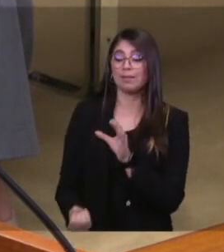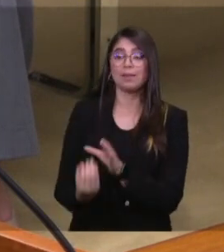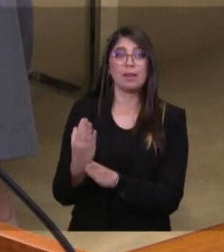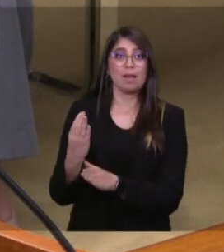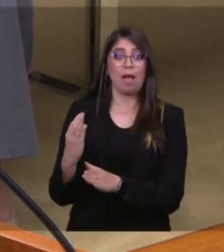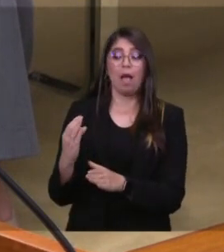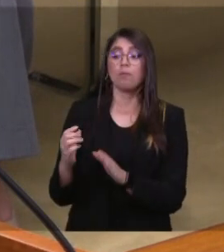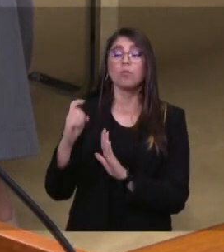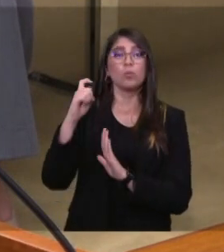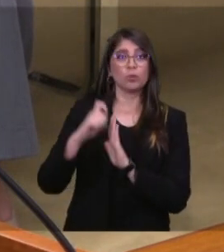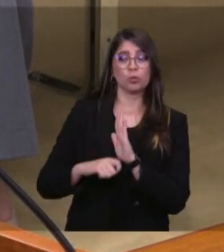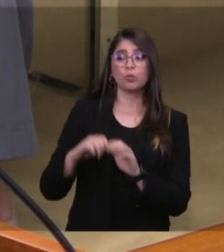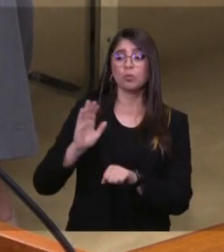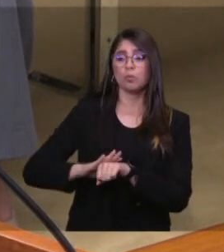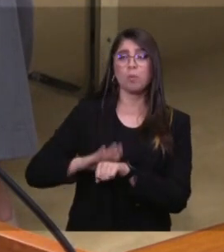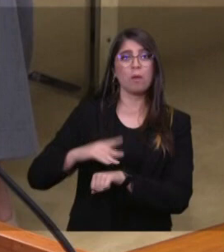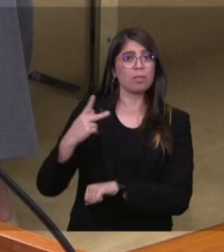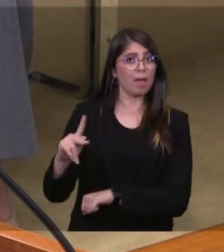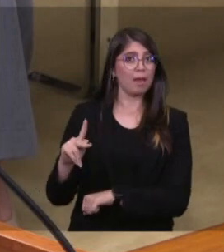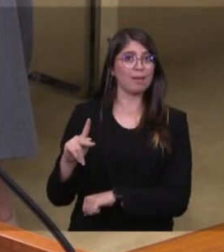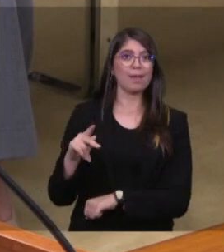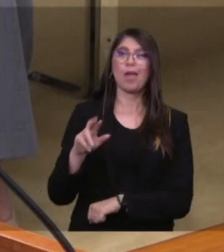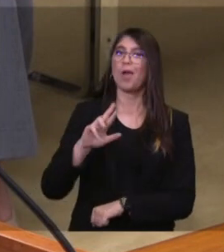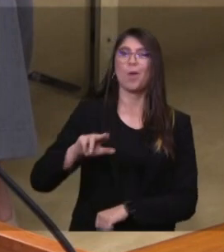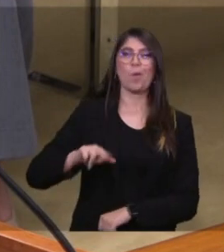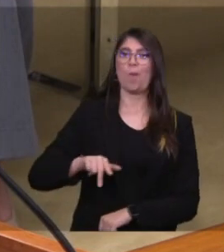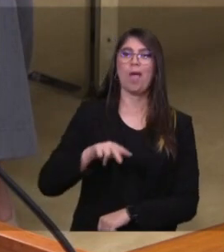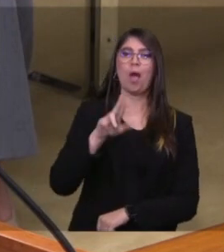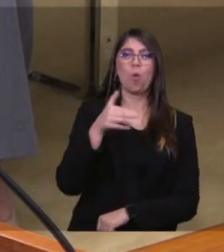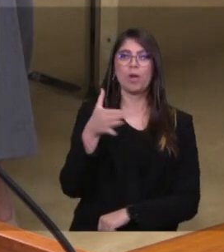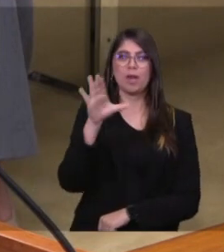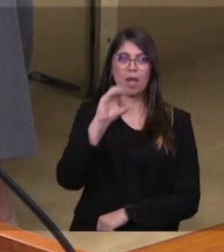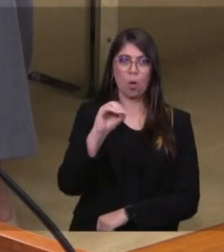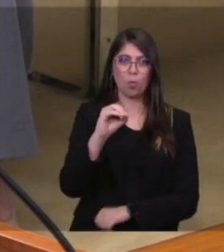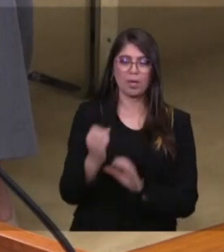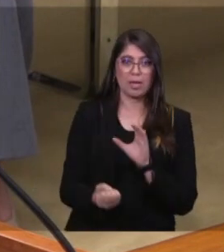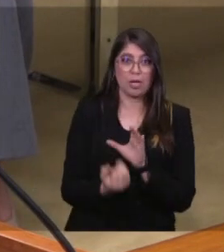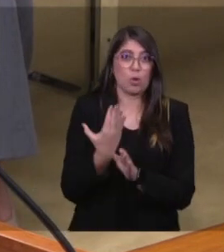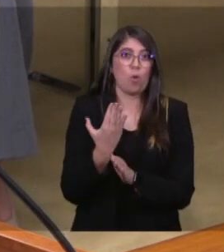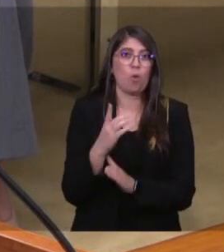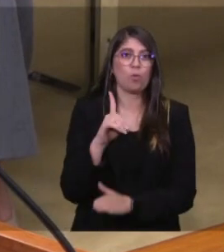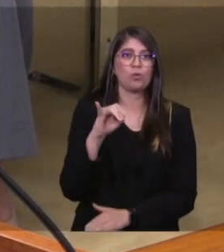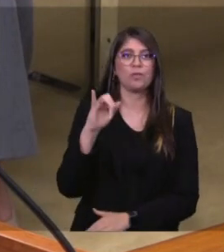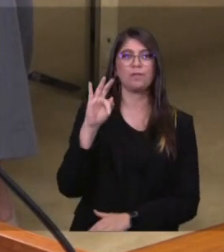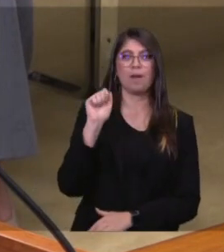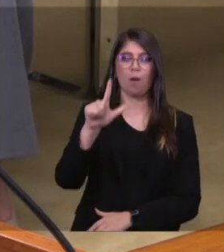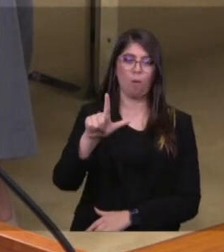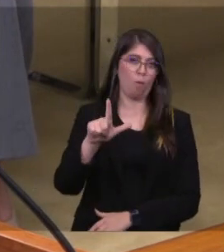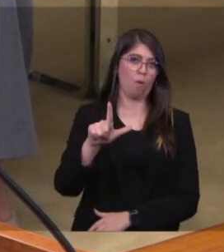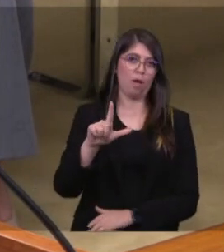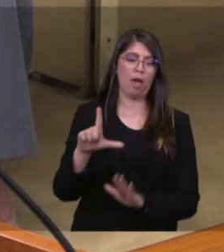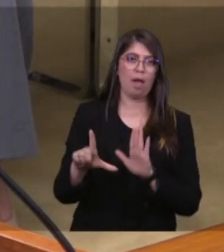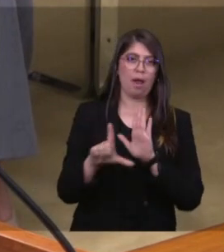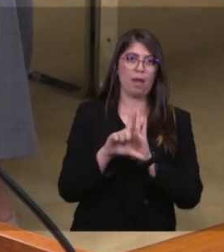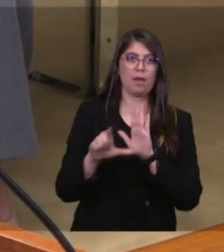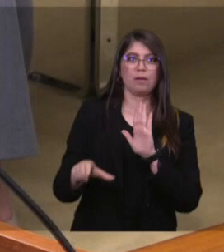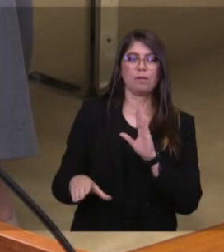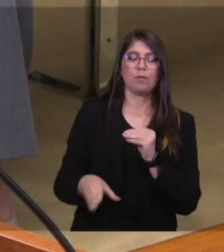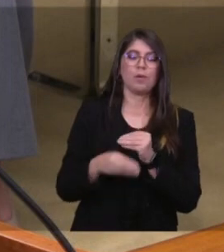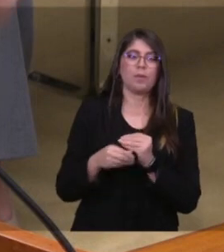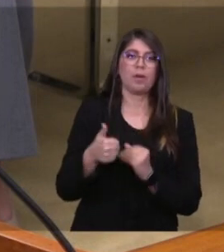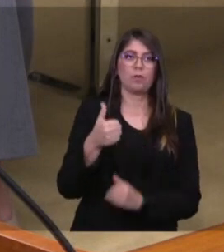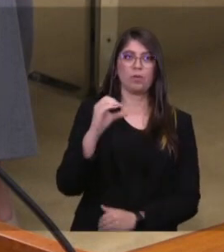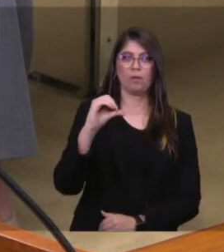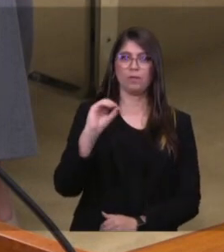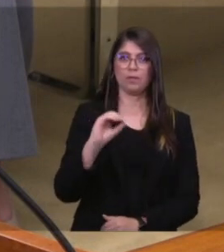que é da sua competência. Não foi a União que instituiu o DIFAL pela Lei Complementar 190. Se não